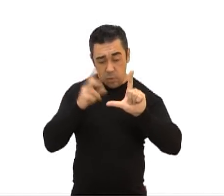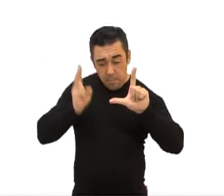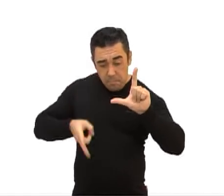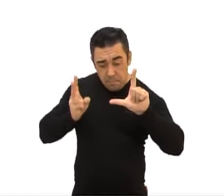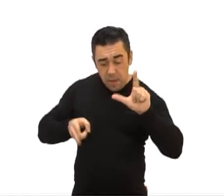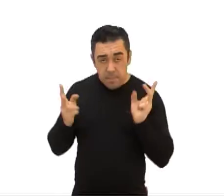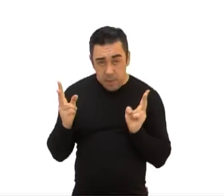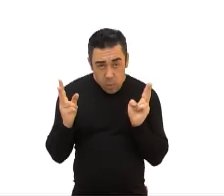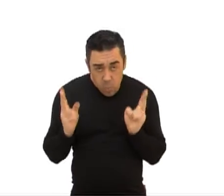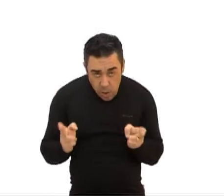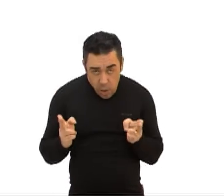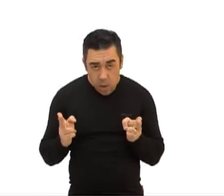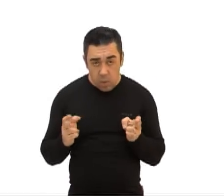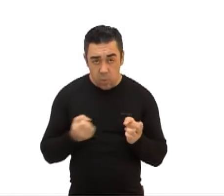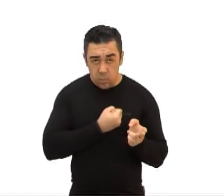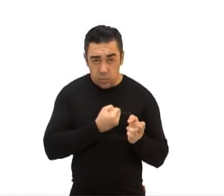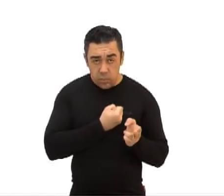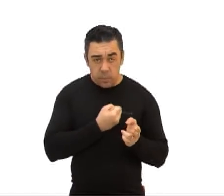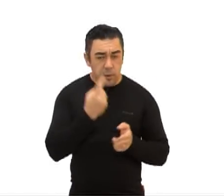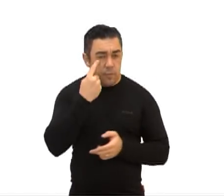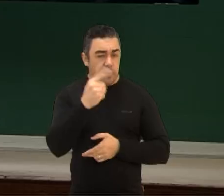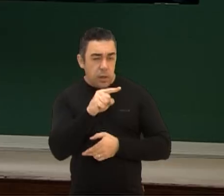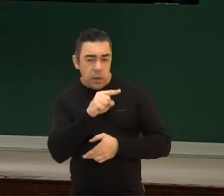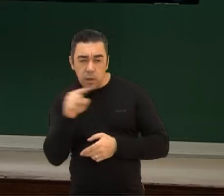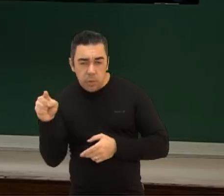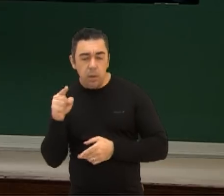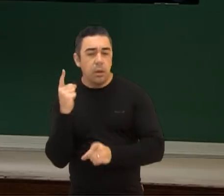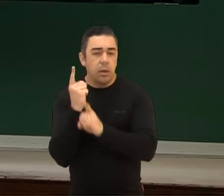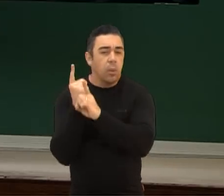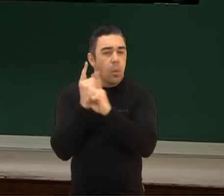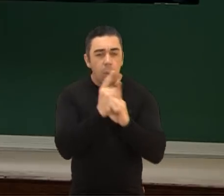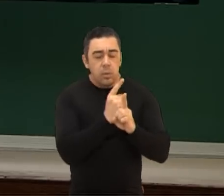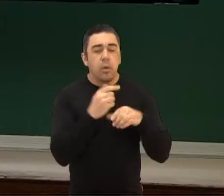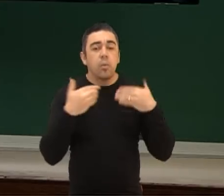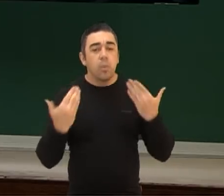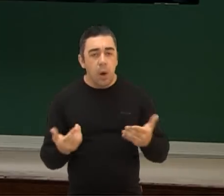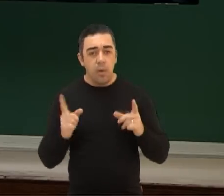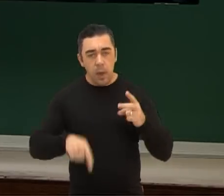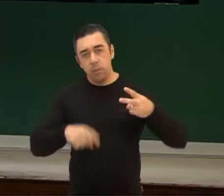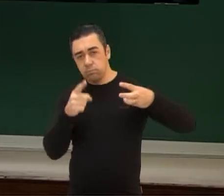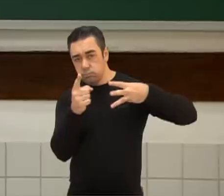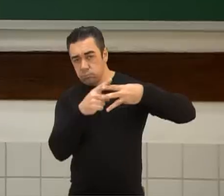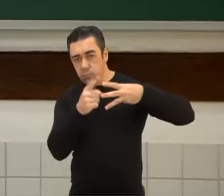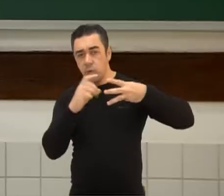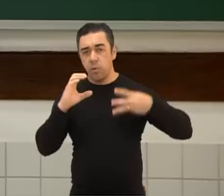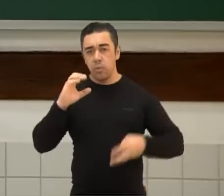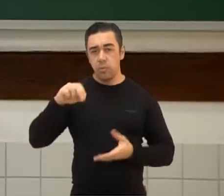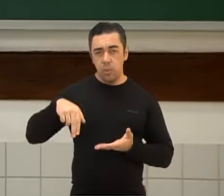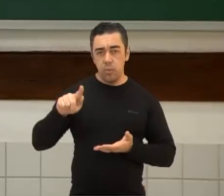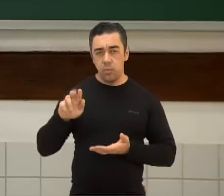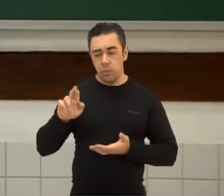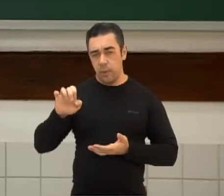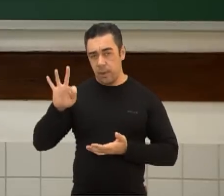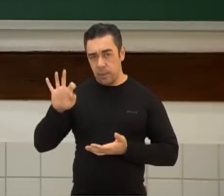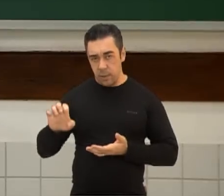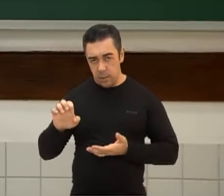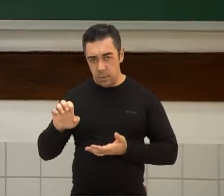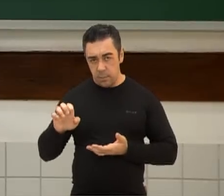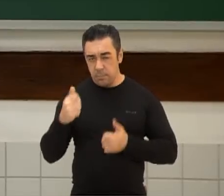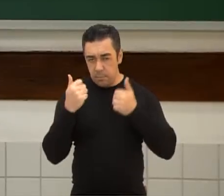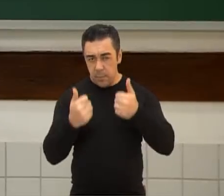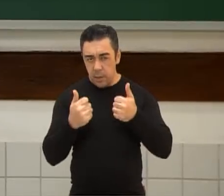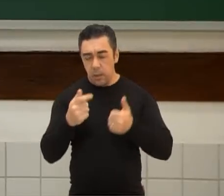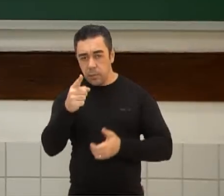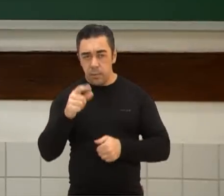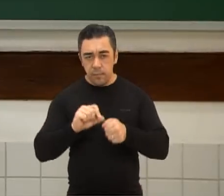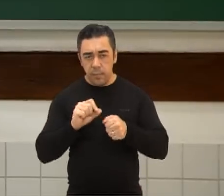irão analisar esses ângulos e vão me dizer quais desses ângulos formam pares de ângulos iguais, beleza?